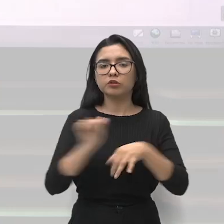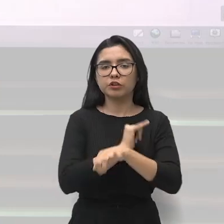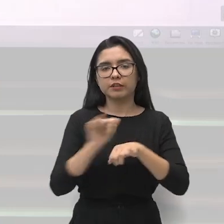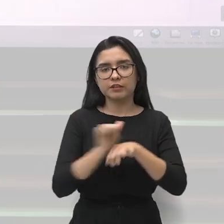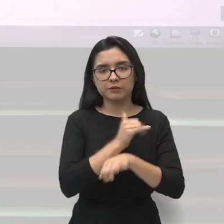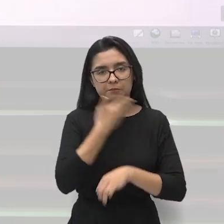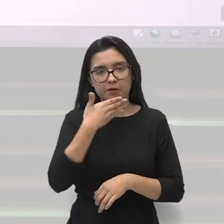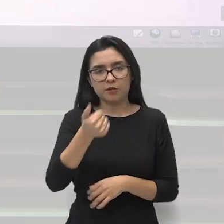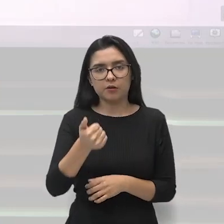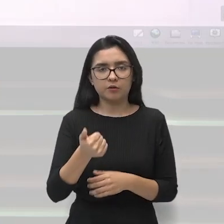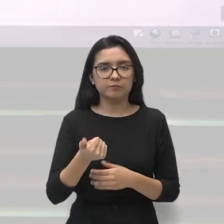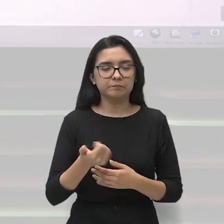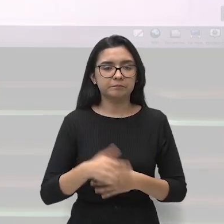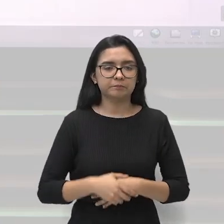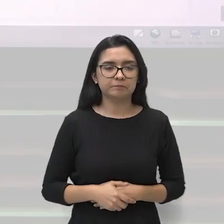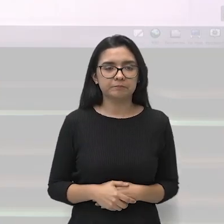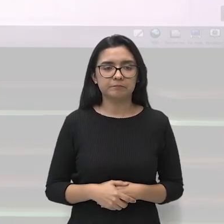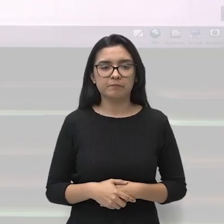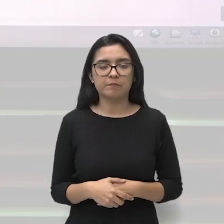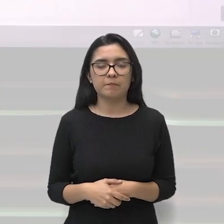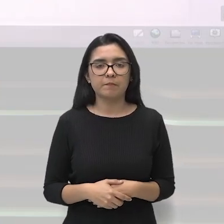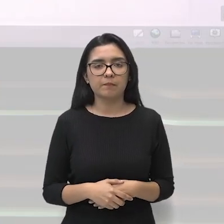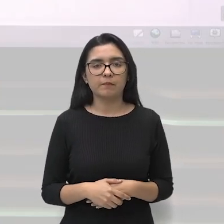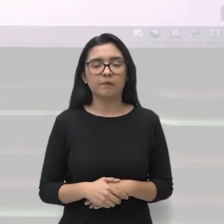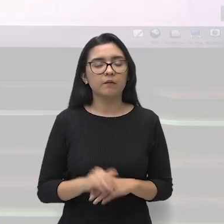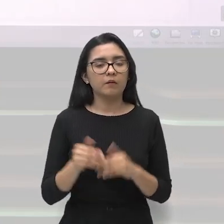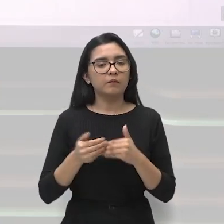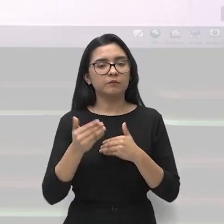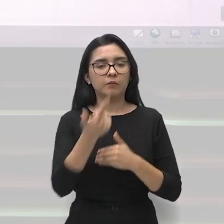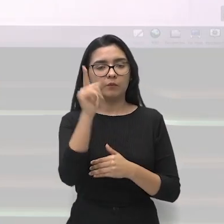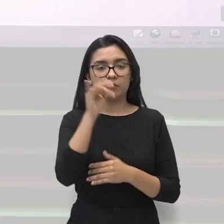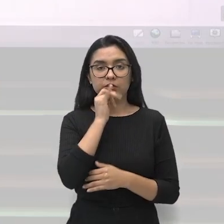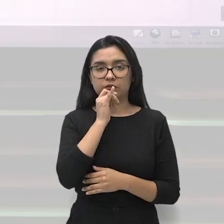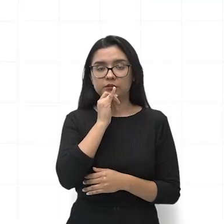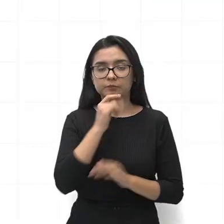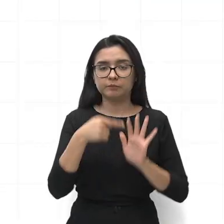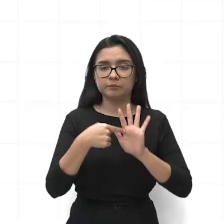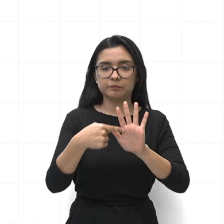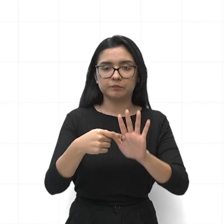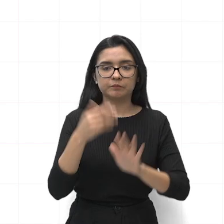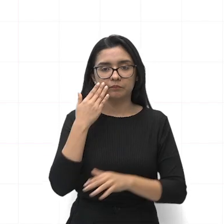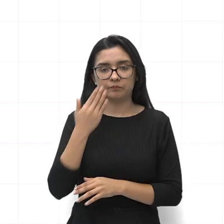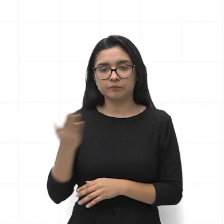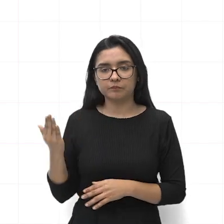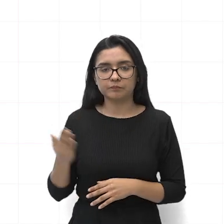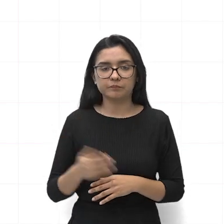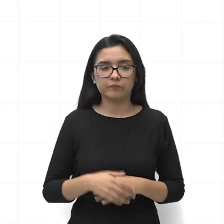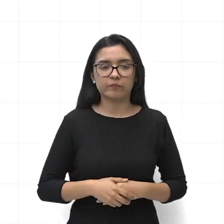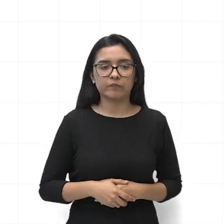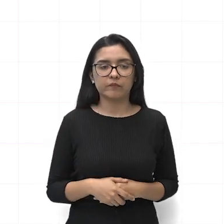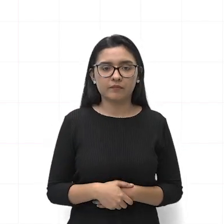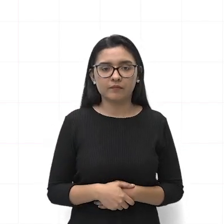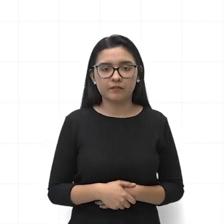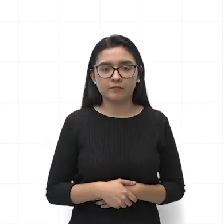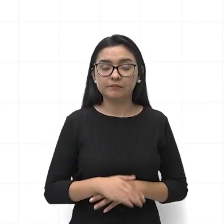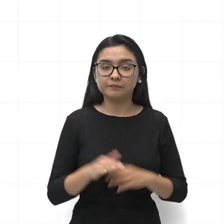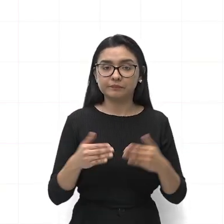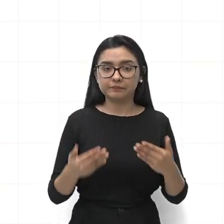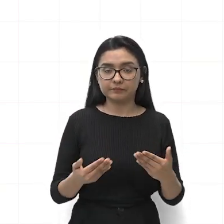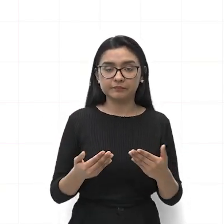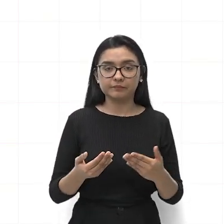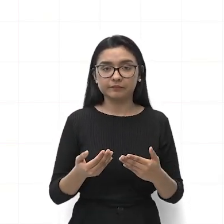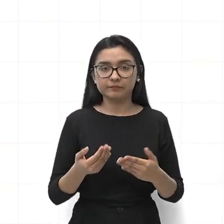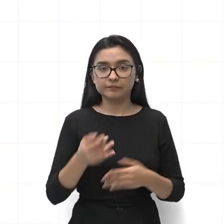estratégia que ela se sinta mais à vontade. Vamos para o nosso próximo exemplo. O nosso próximo